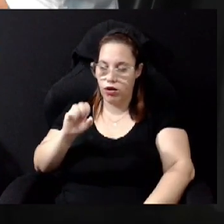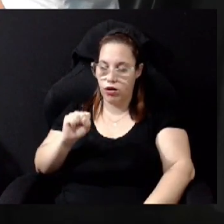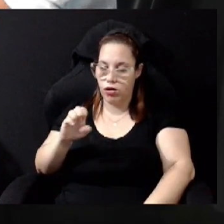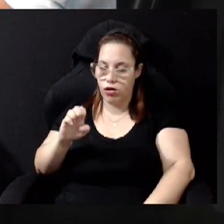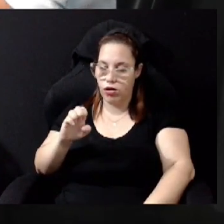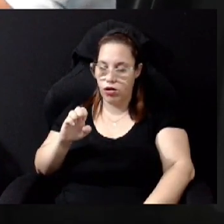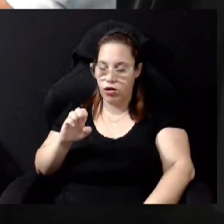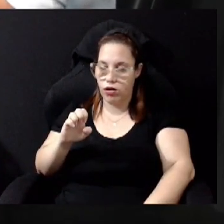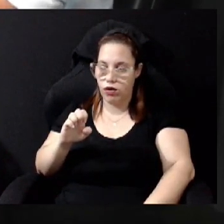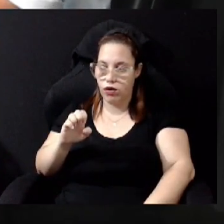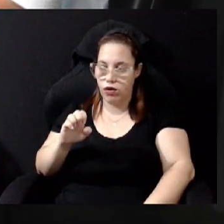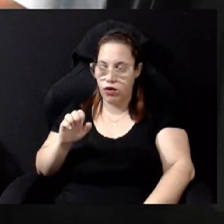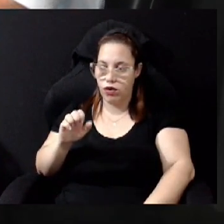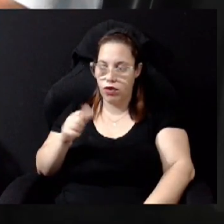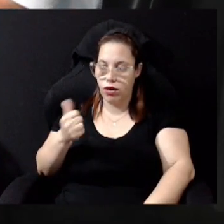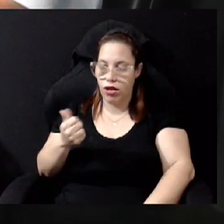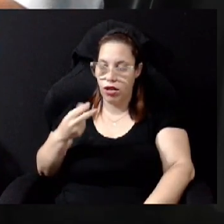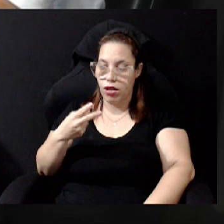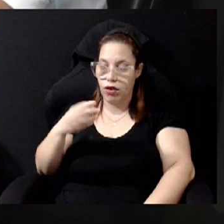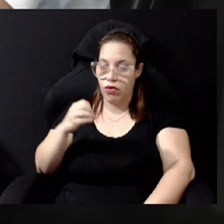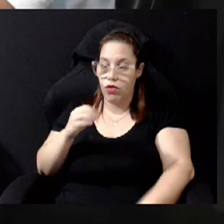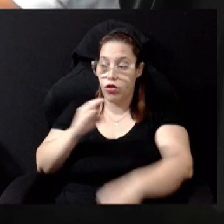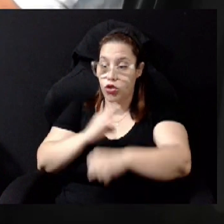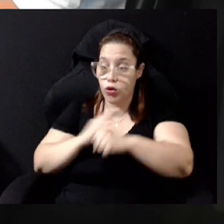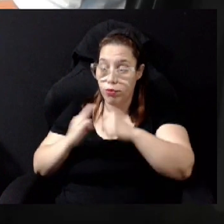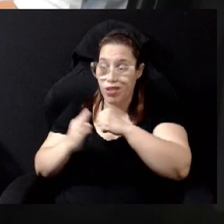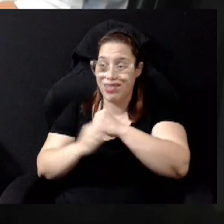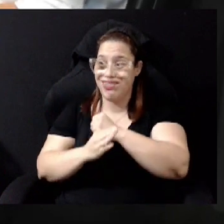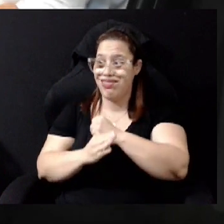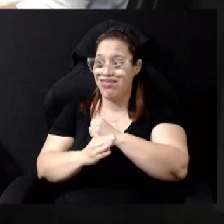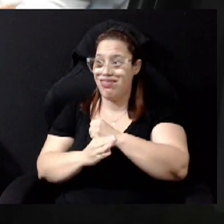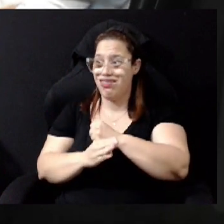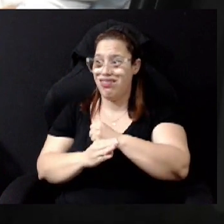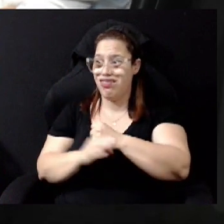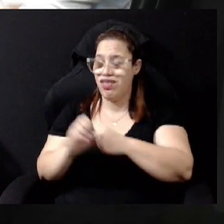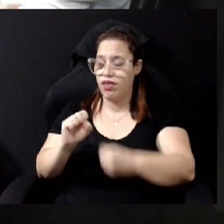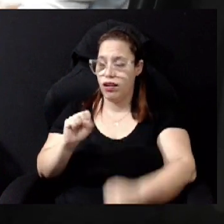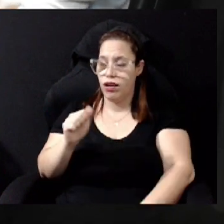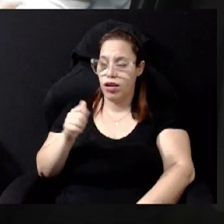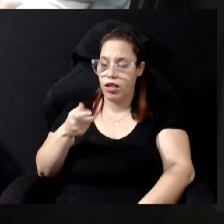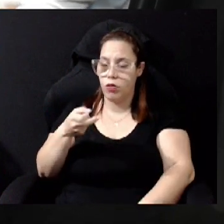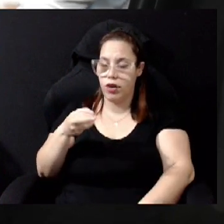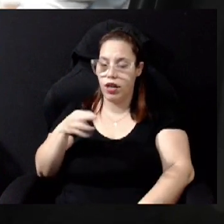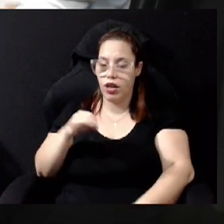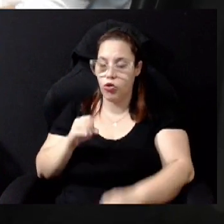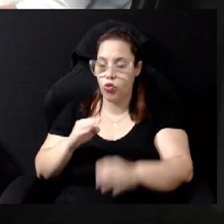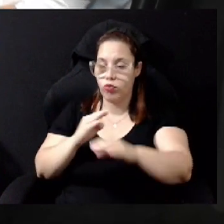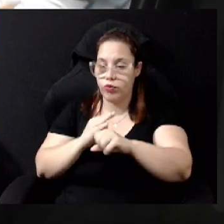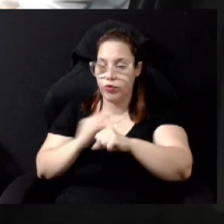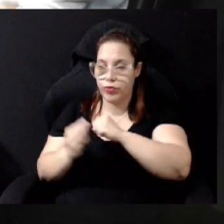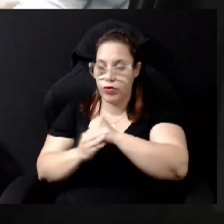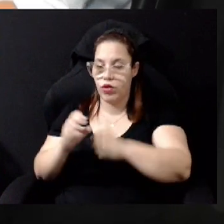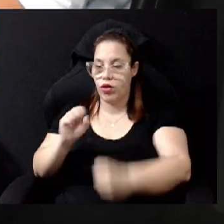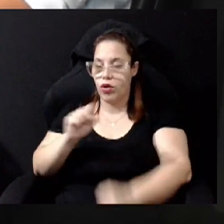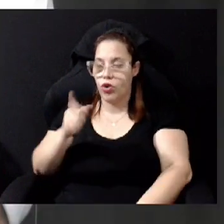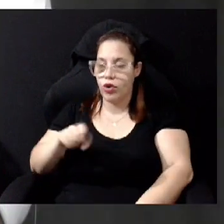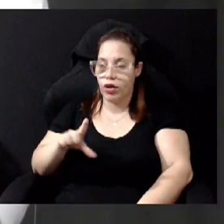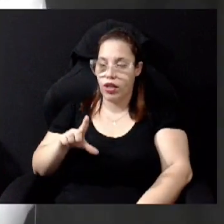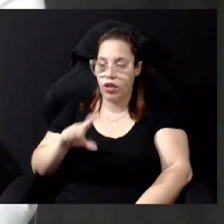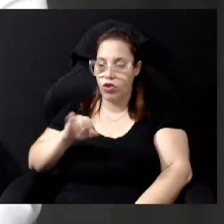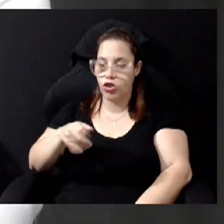120 bairros que eles fazem. E bairros, entre eles, os mais carentes. Osiel, Monte Cristo, Jardim do Lago, Gleba